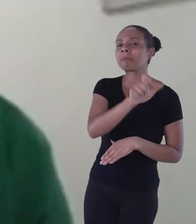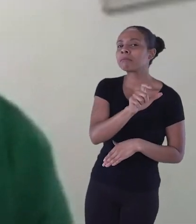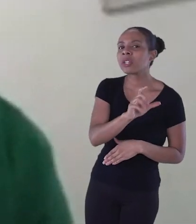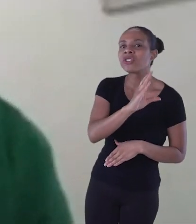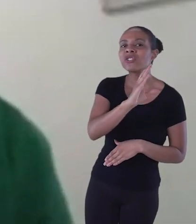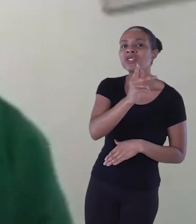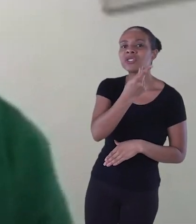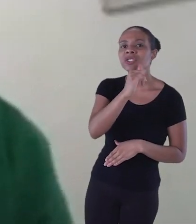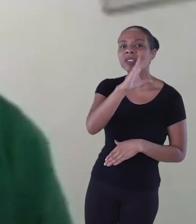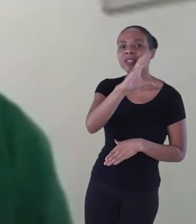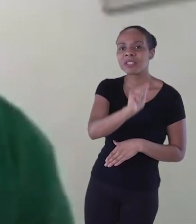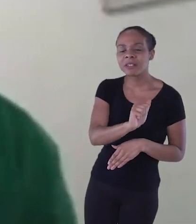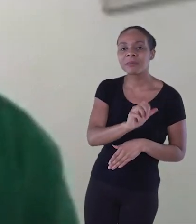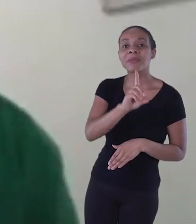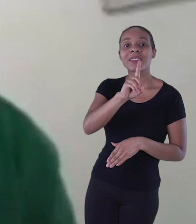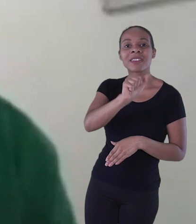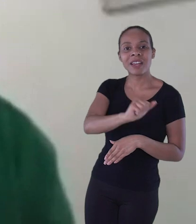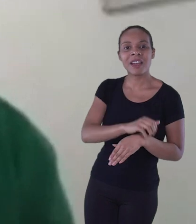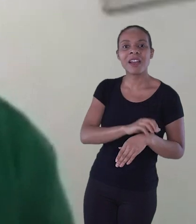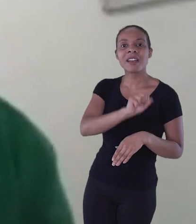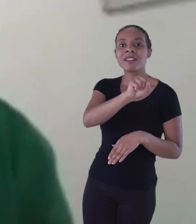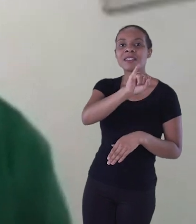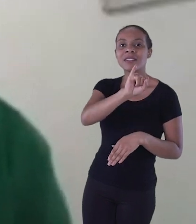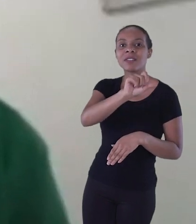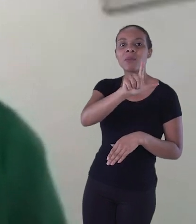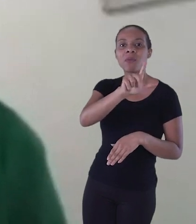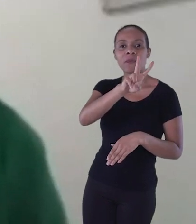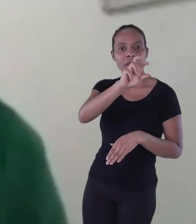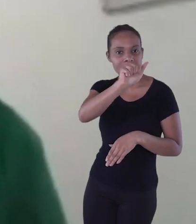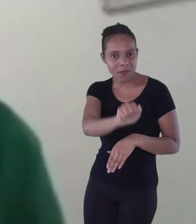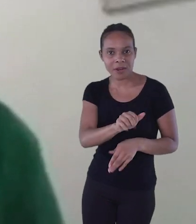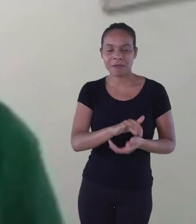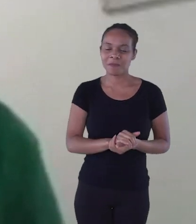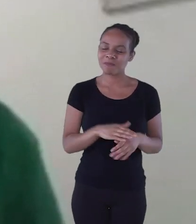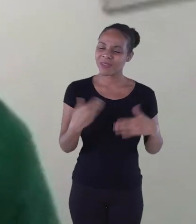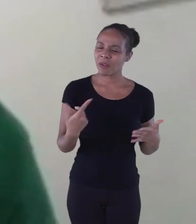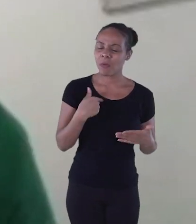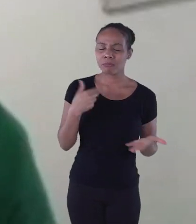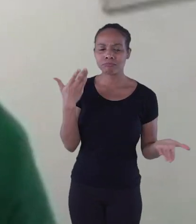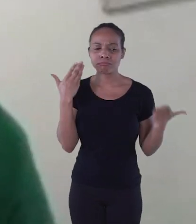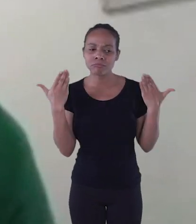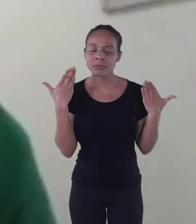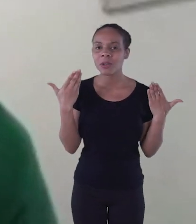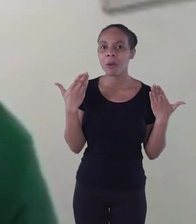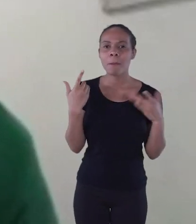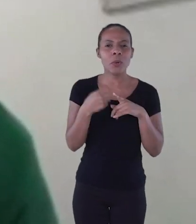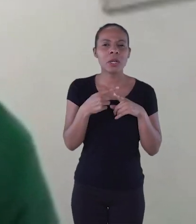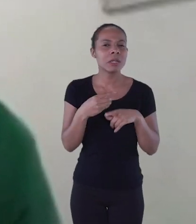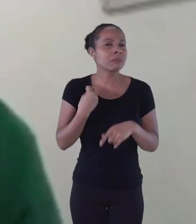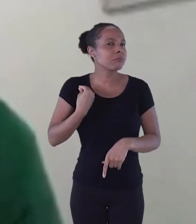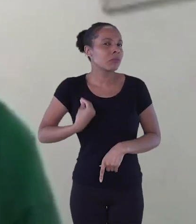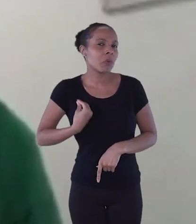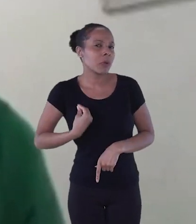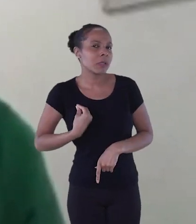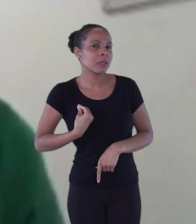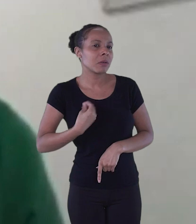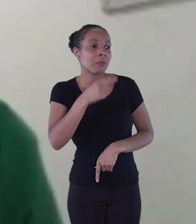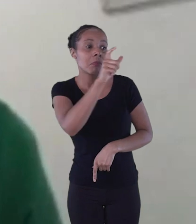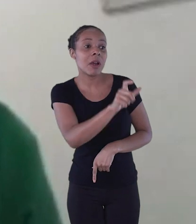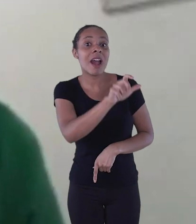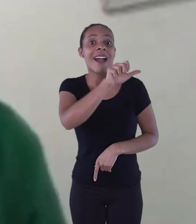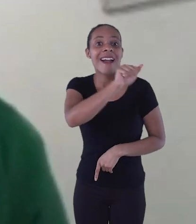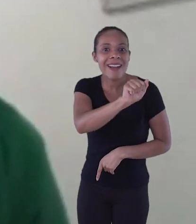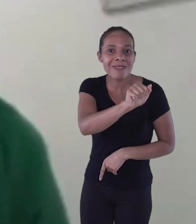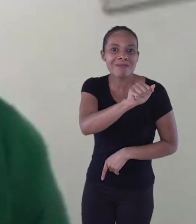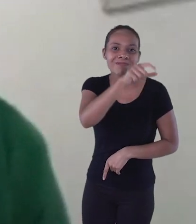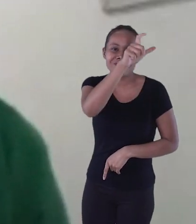Então, provavelmente, como a Júlia mostrou que não existiu a Chica da Silva, talvez tenha existido várias Chicas